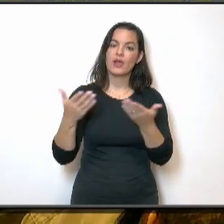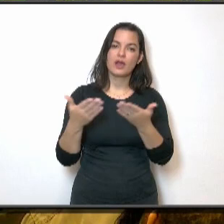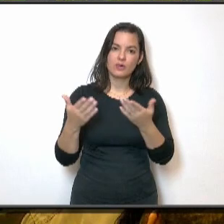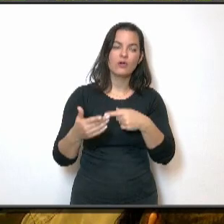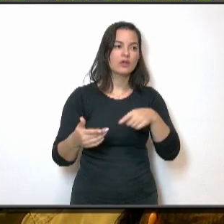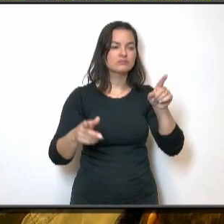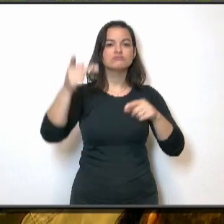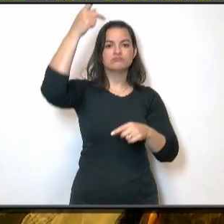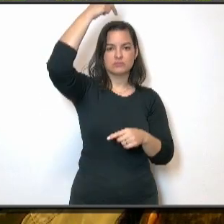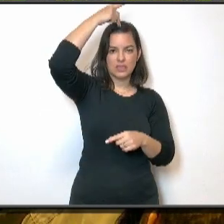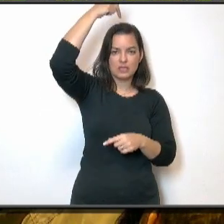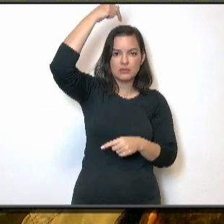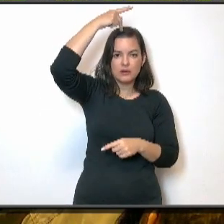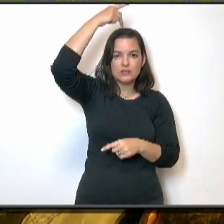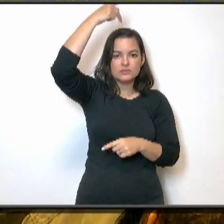Pentecostes.